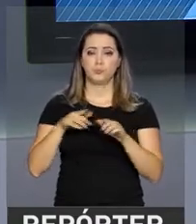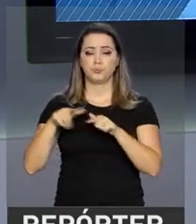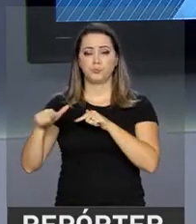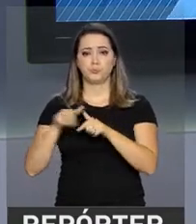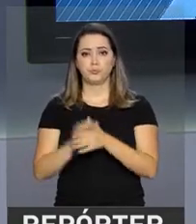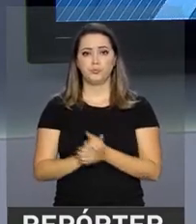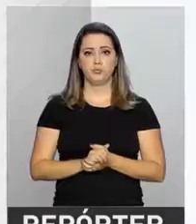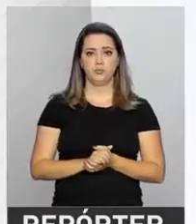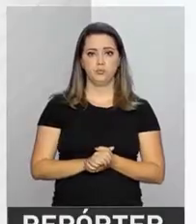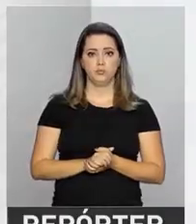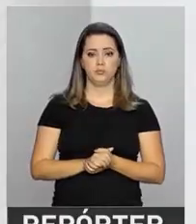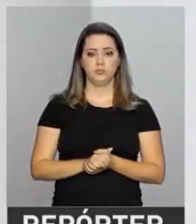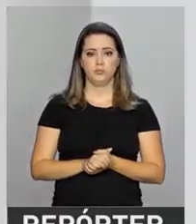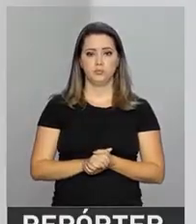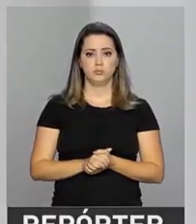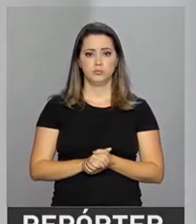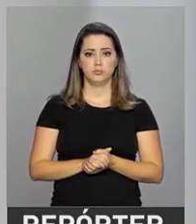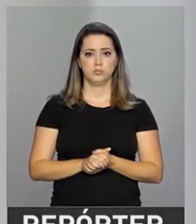privada.